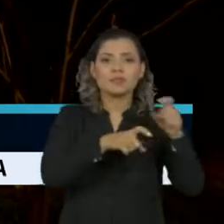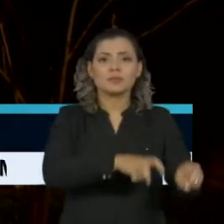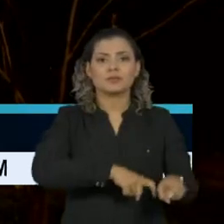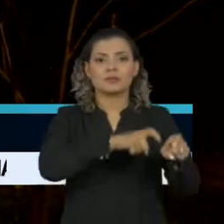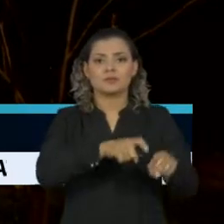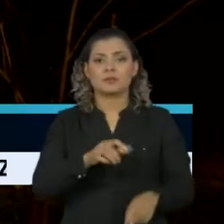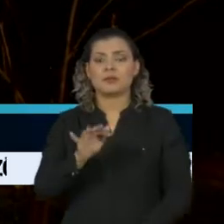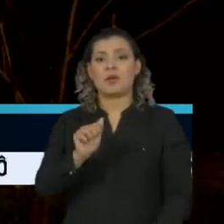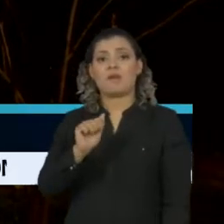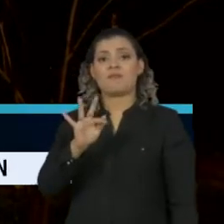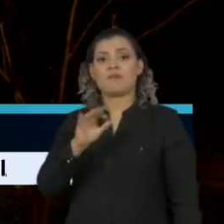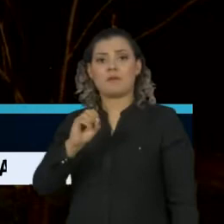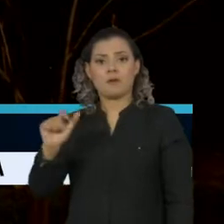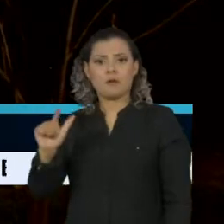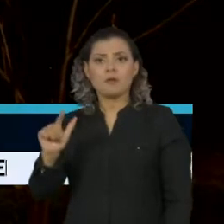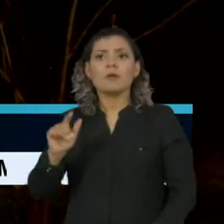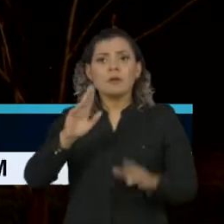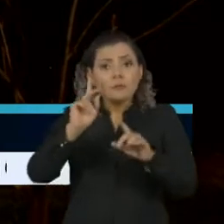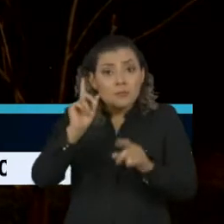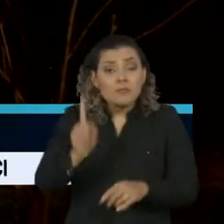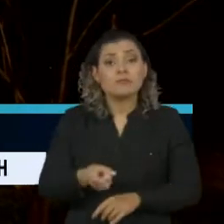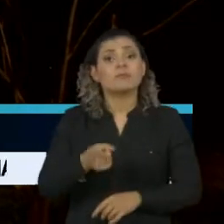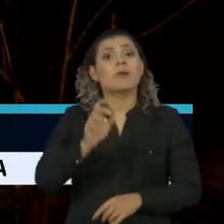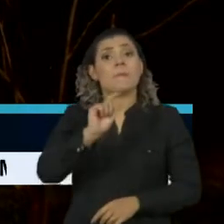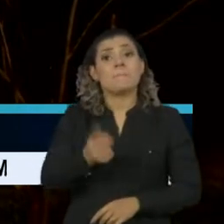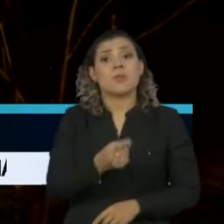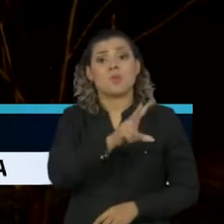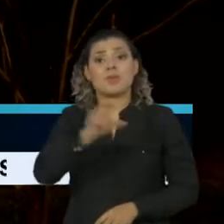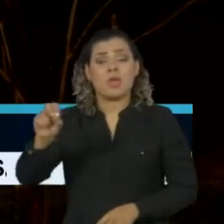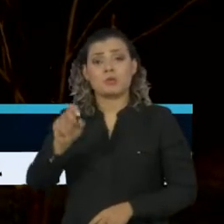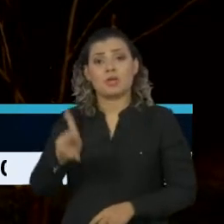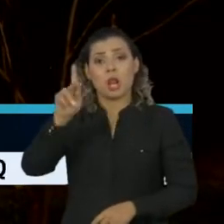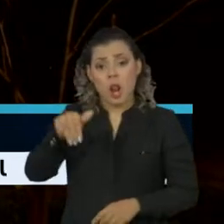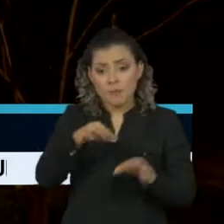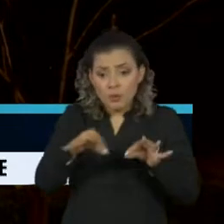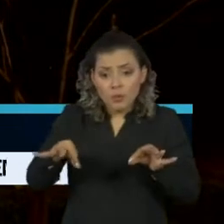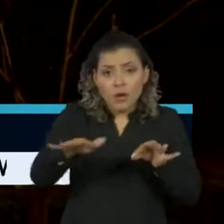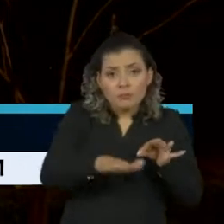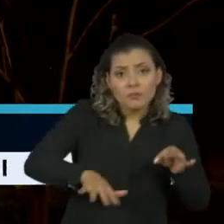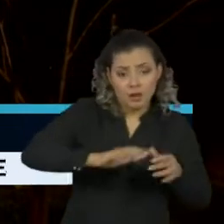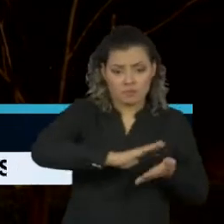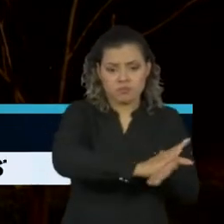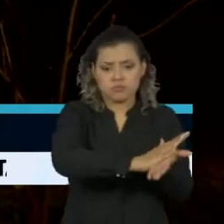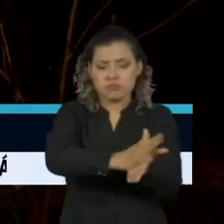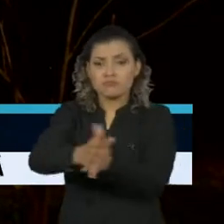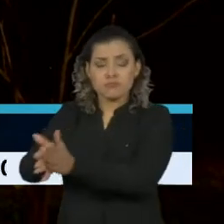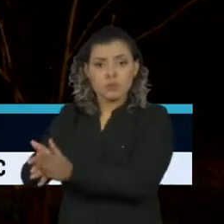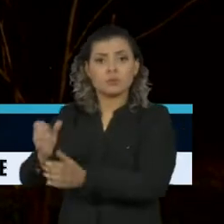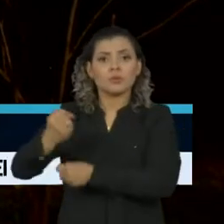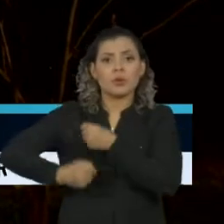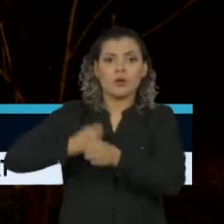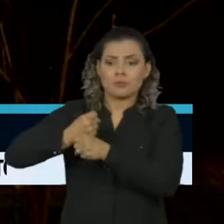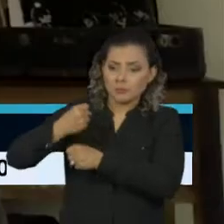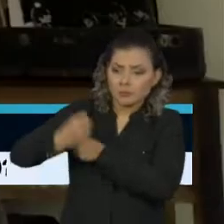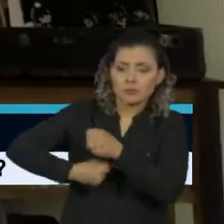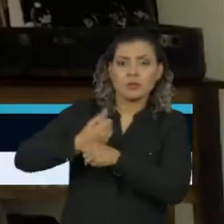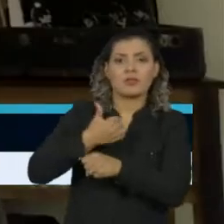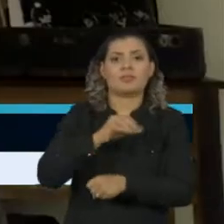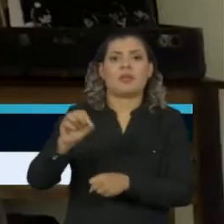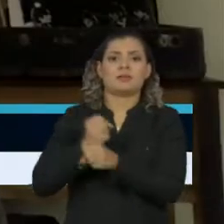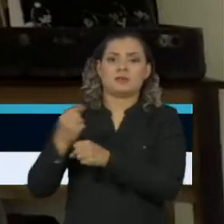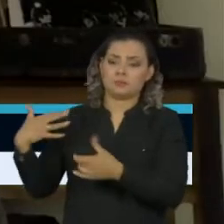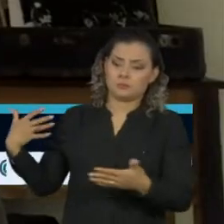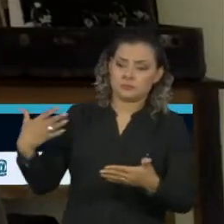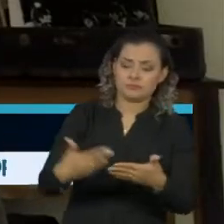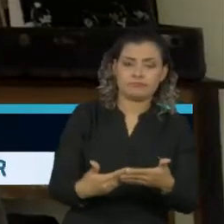FAO. O país perdeu 1.500 quilômetros quadrados de floresta a cada ano na última década. A gente não tem